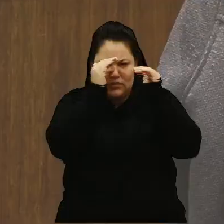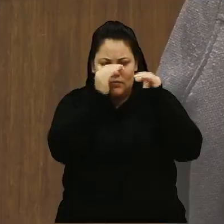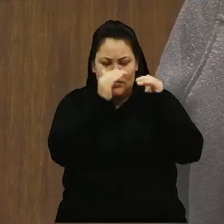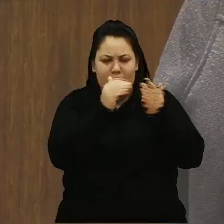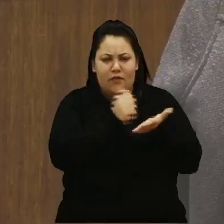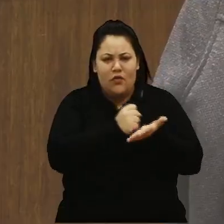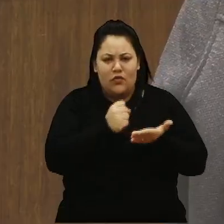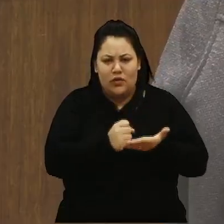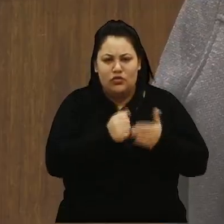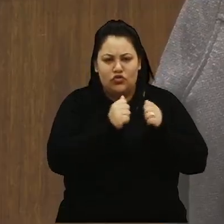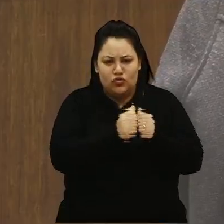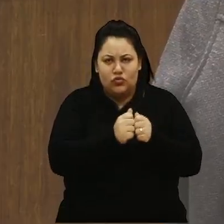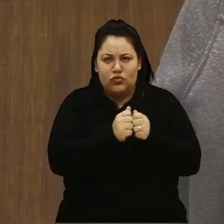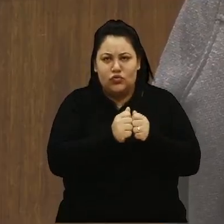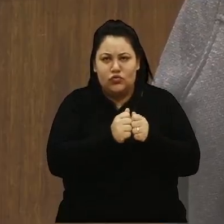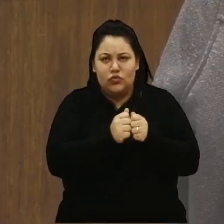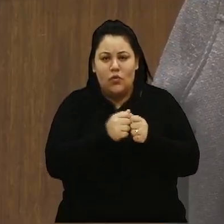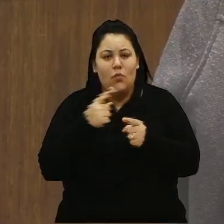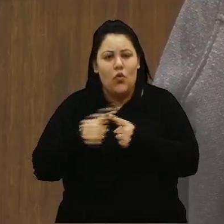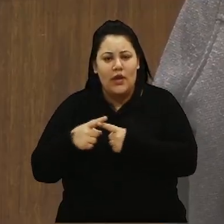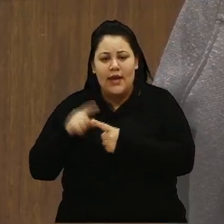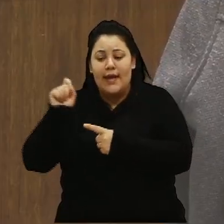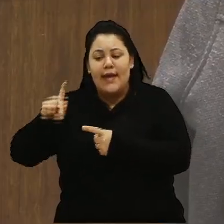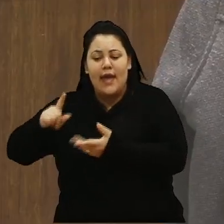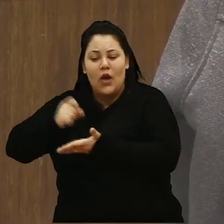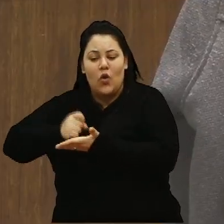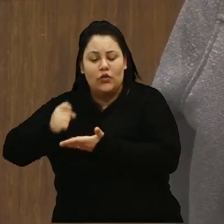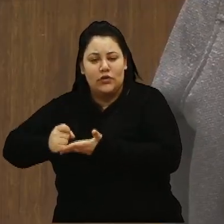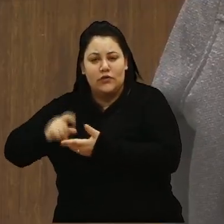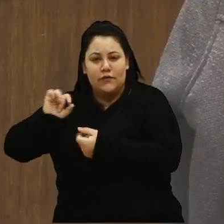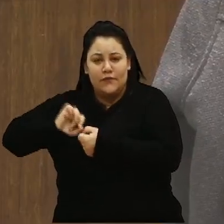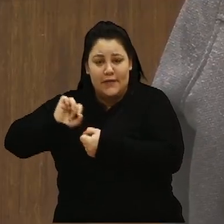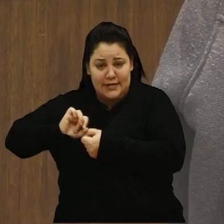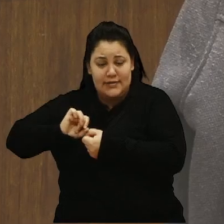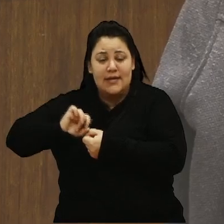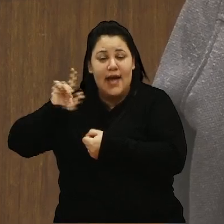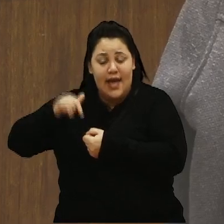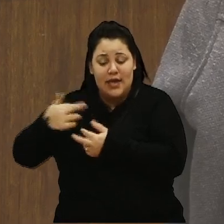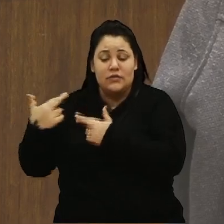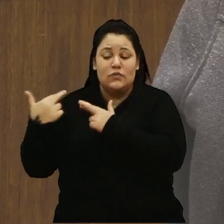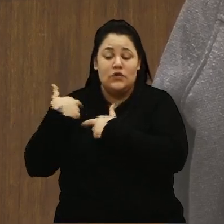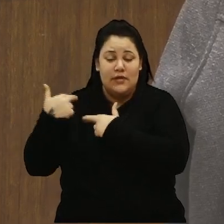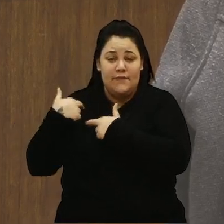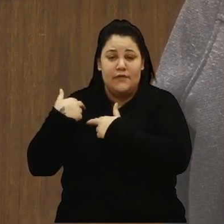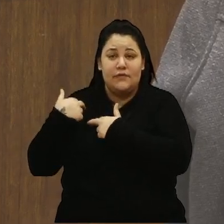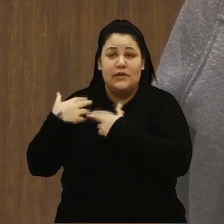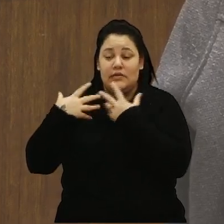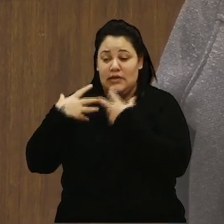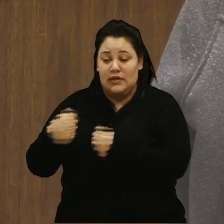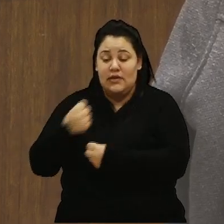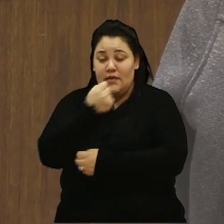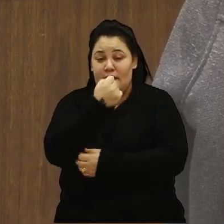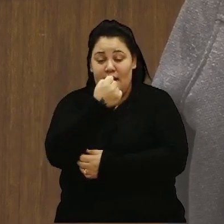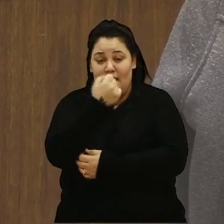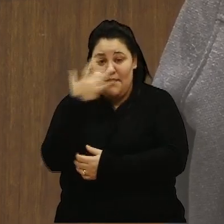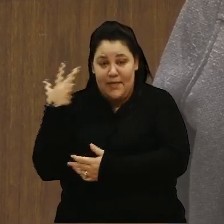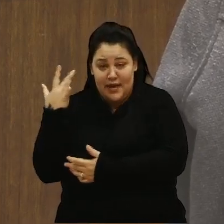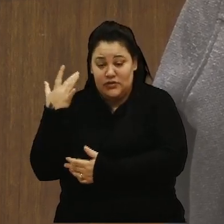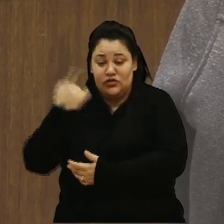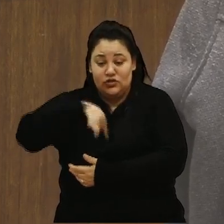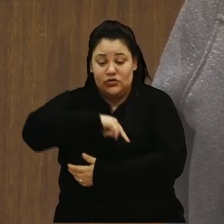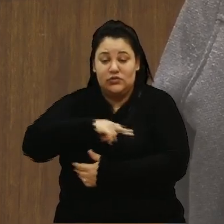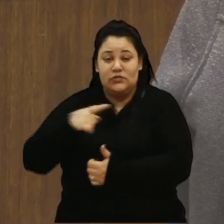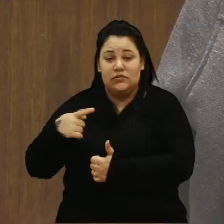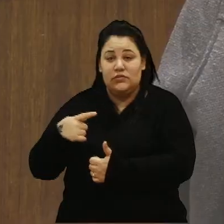com a Secretaria do Meio Ambiente, porque a contratante da coleta é a Secretaria do Meio Ambiente, e nós temos na primeira